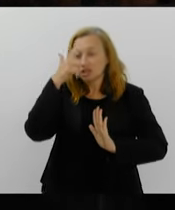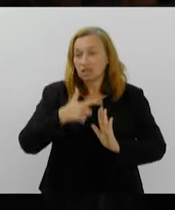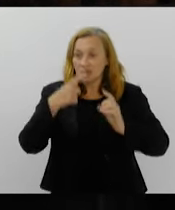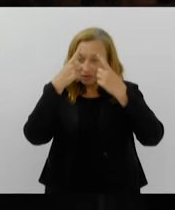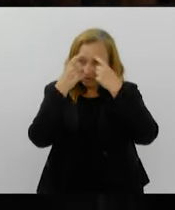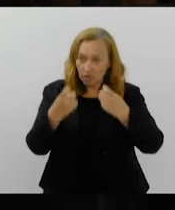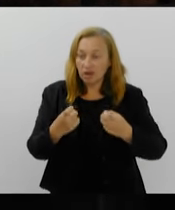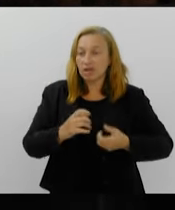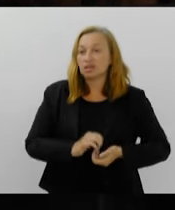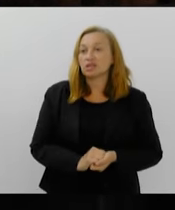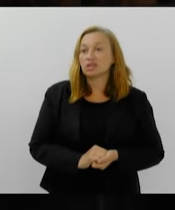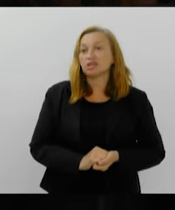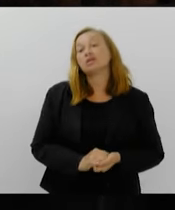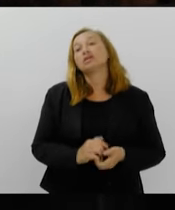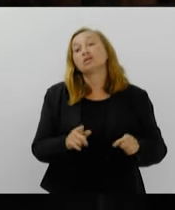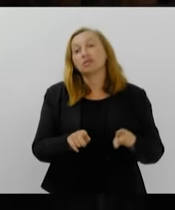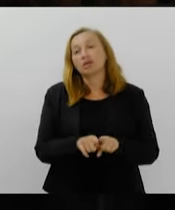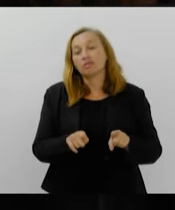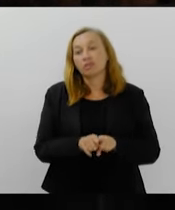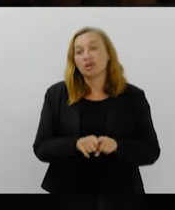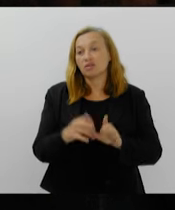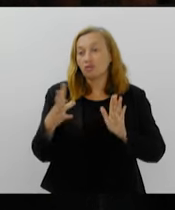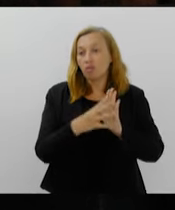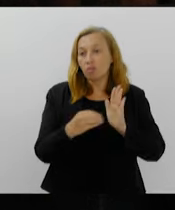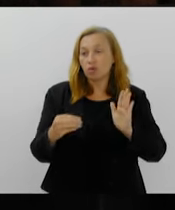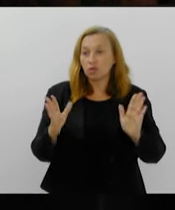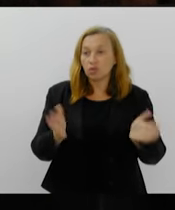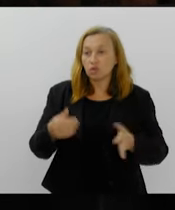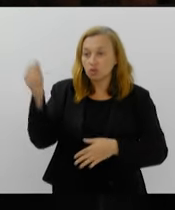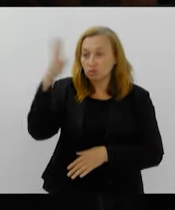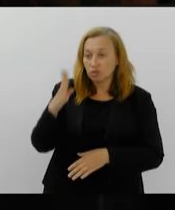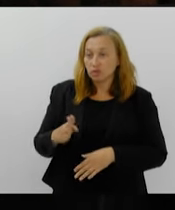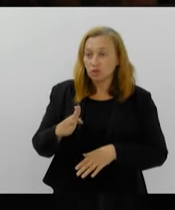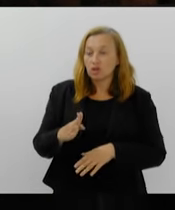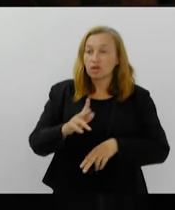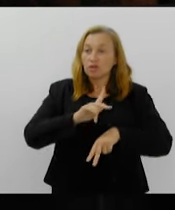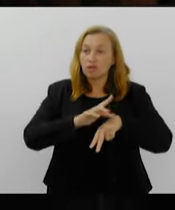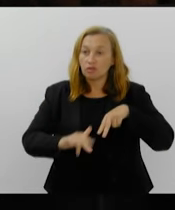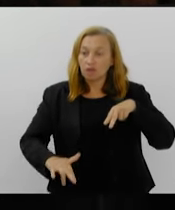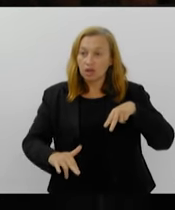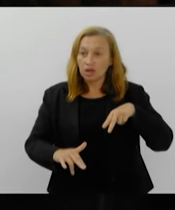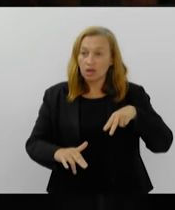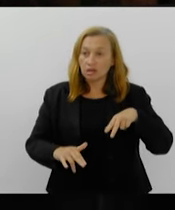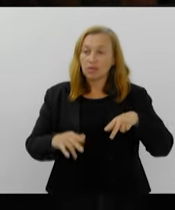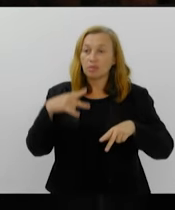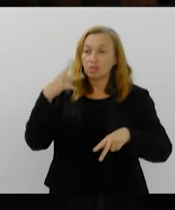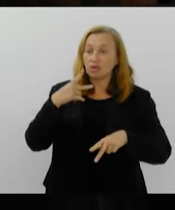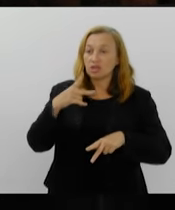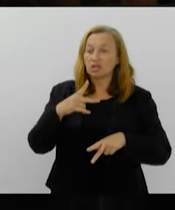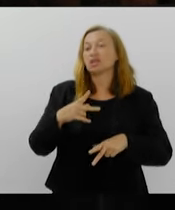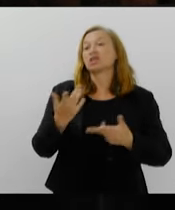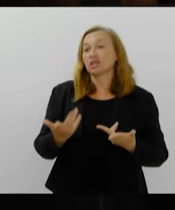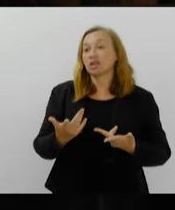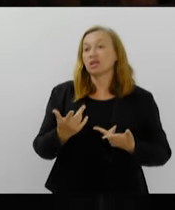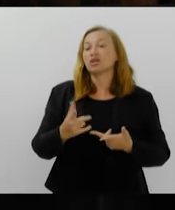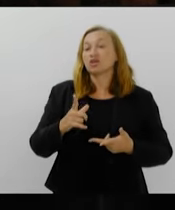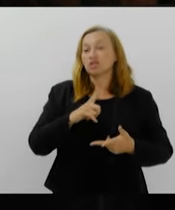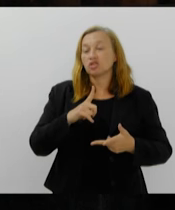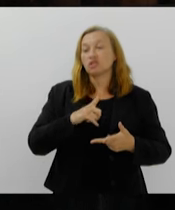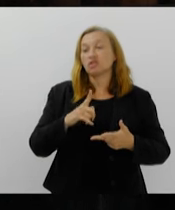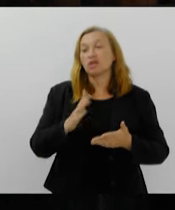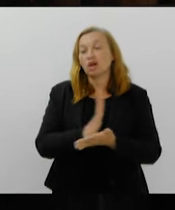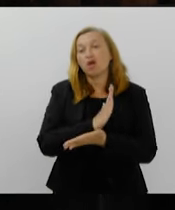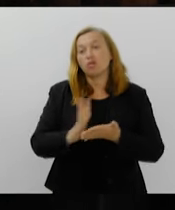Inclusive a tal acusação que virou moda hoje no Brasil da violência política de gênero da qual eu já tive alguns duros embates